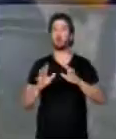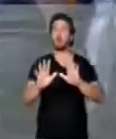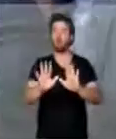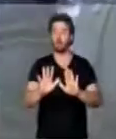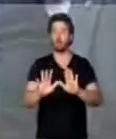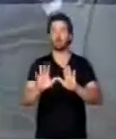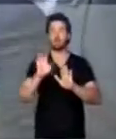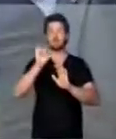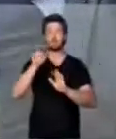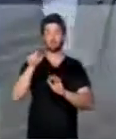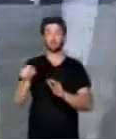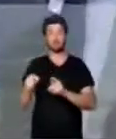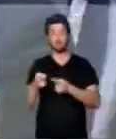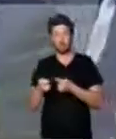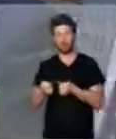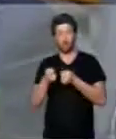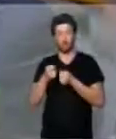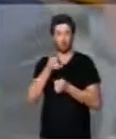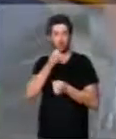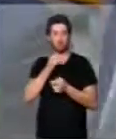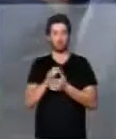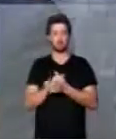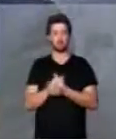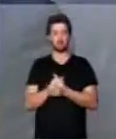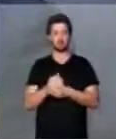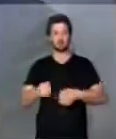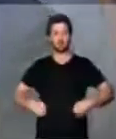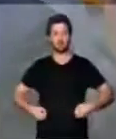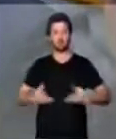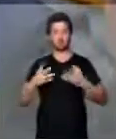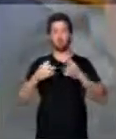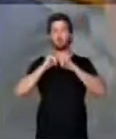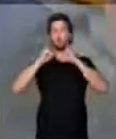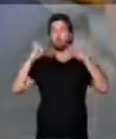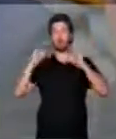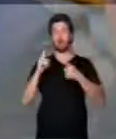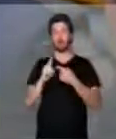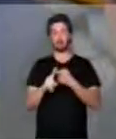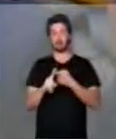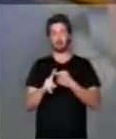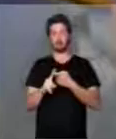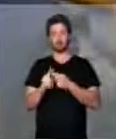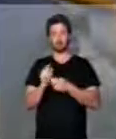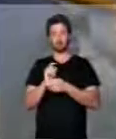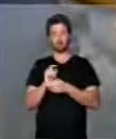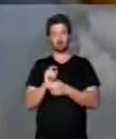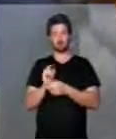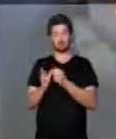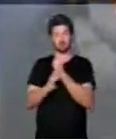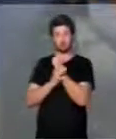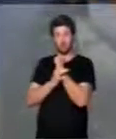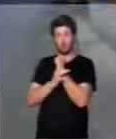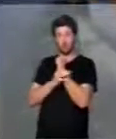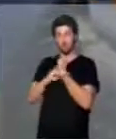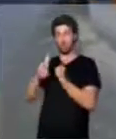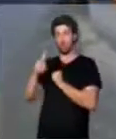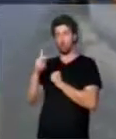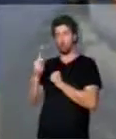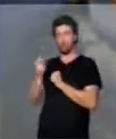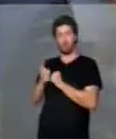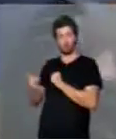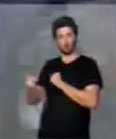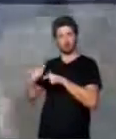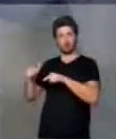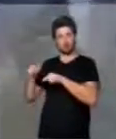se ele economizar, por exemplo, com despesa publicitária e precisar assegurar que uma UPA